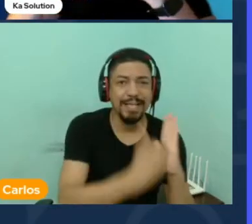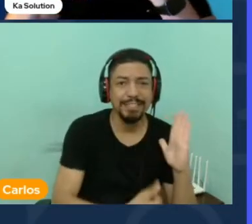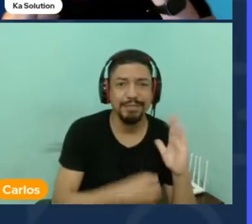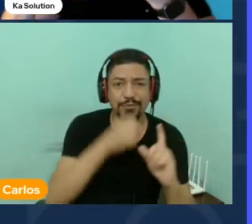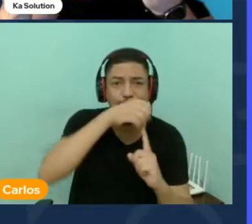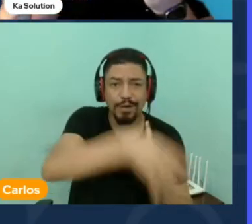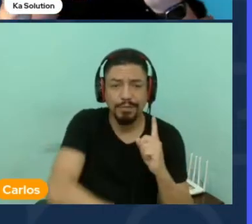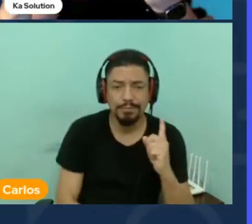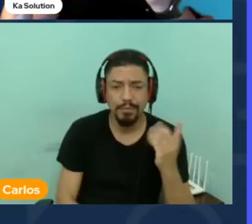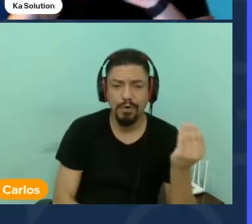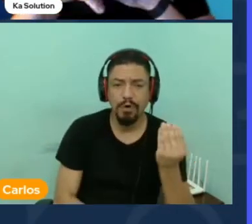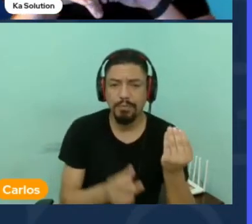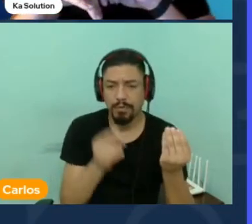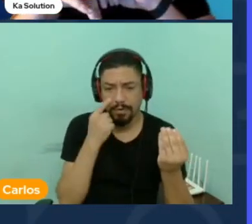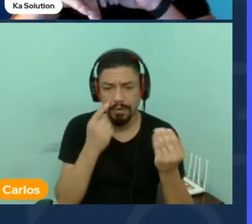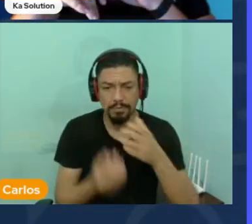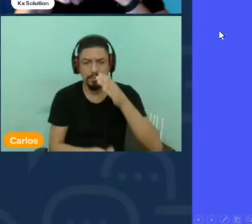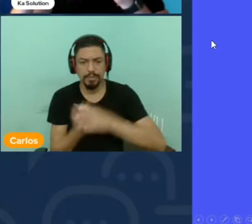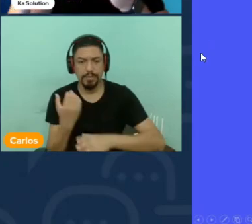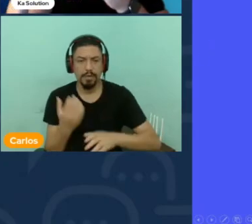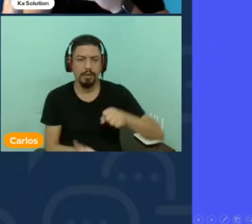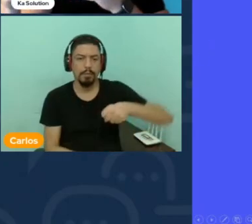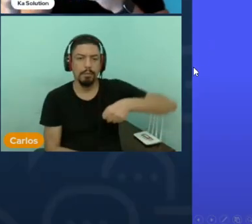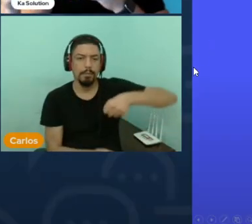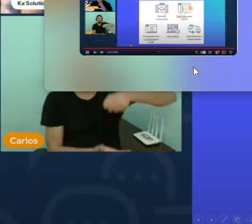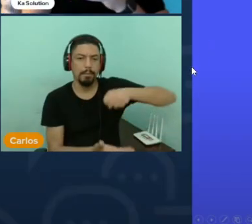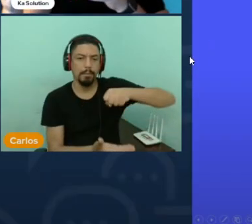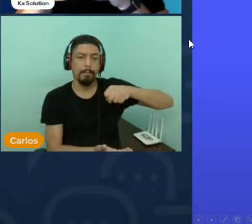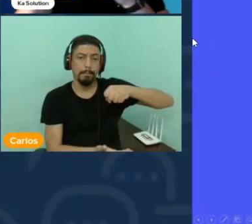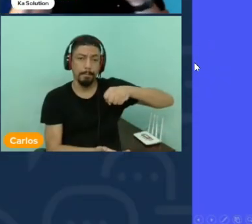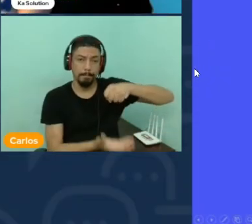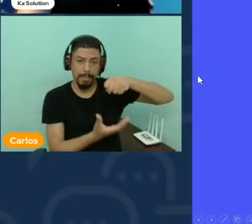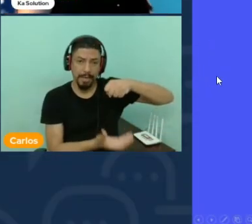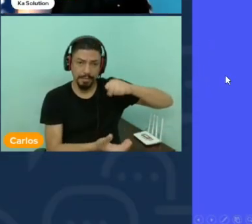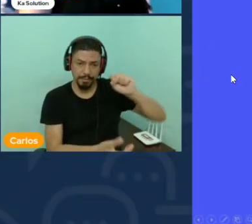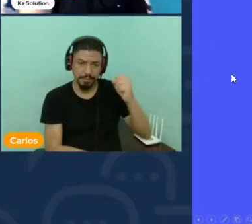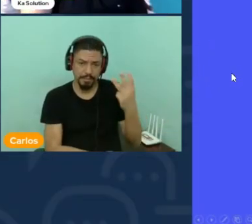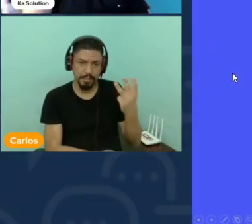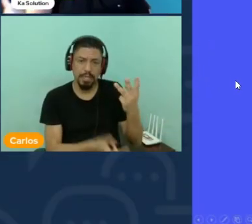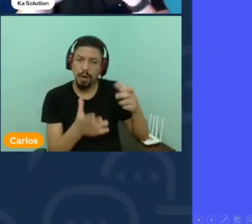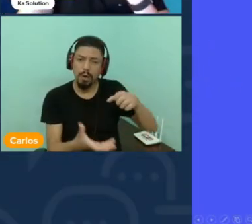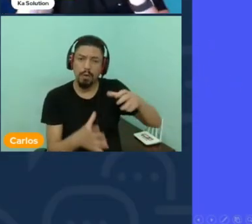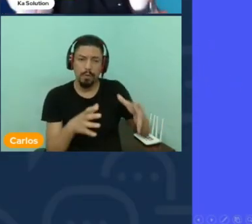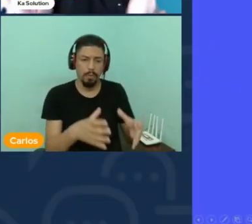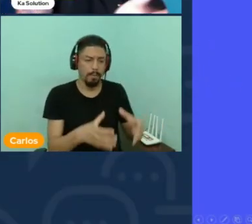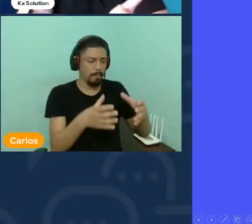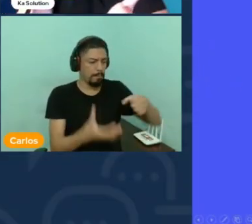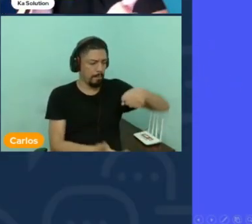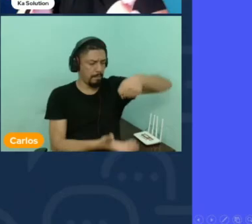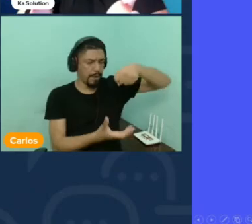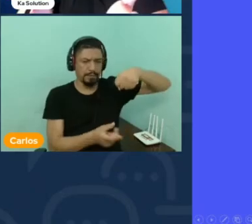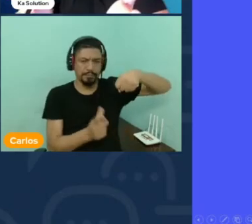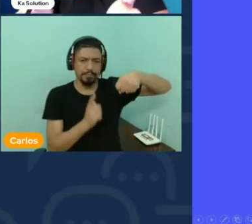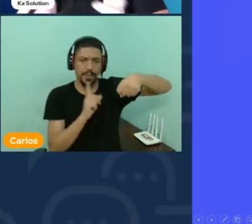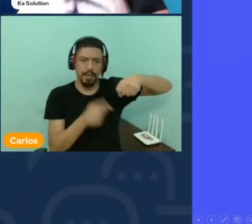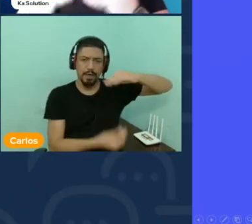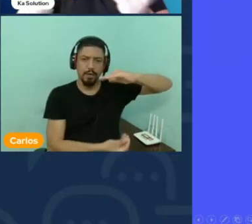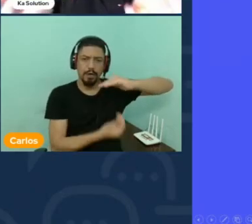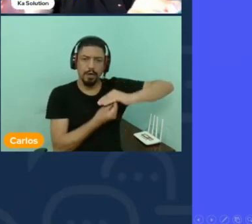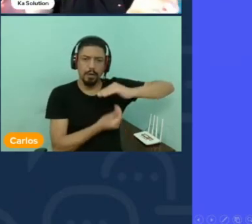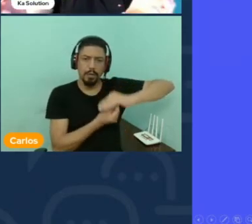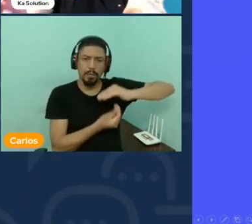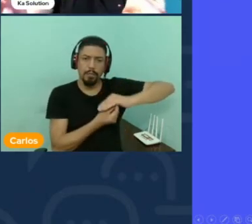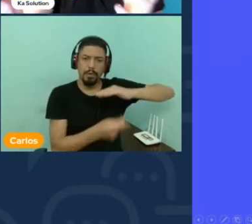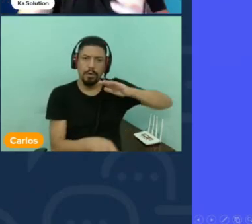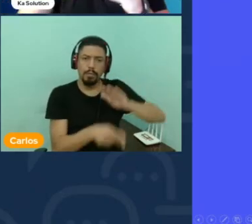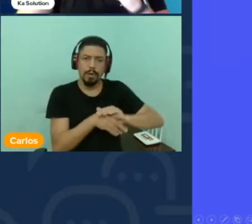criar um bucket no S3. E um bucket é como se fosse um balde mesmo. Eu crio um repositório de armazenamento